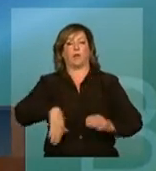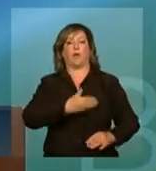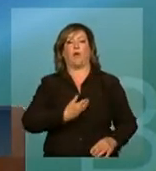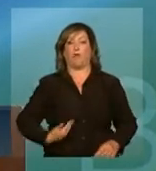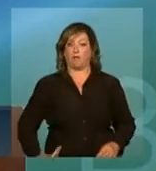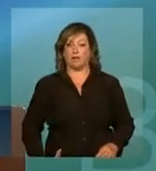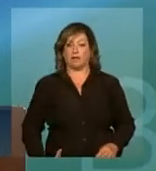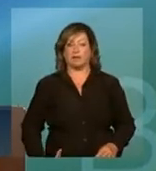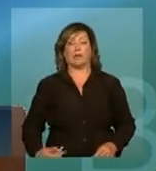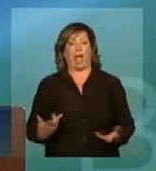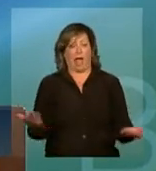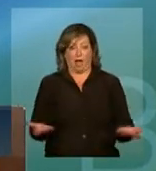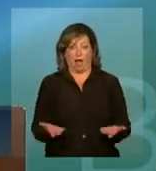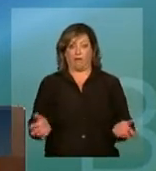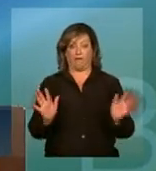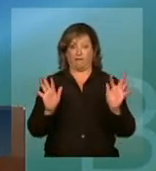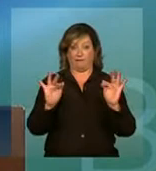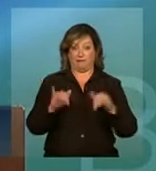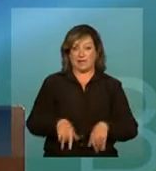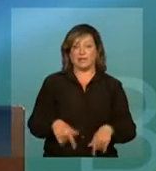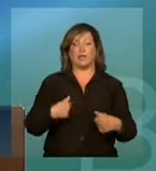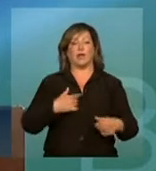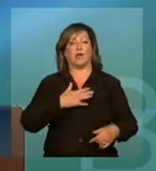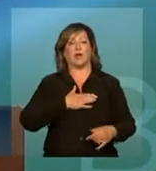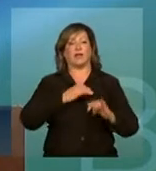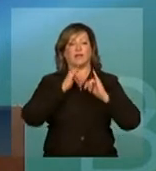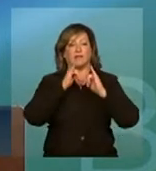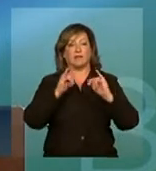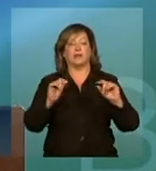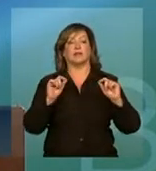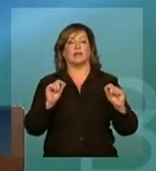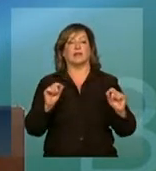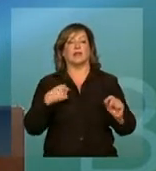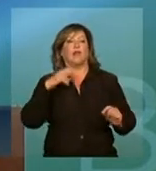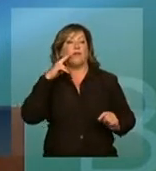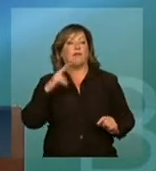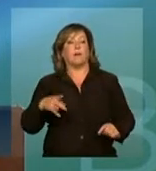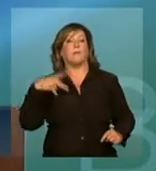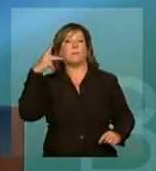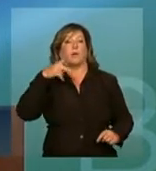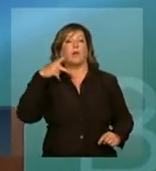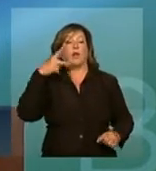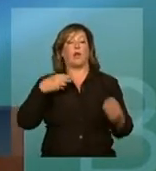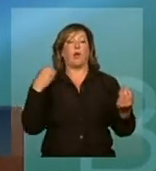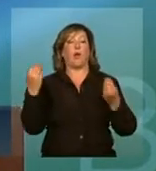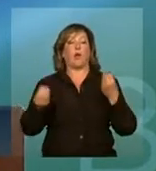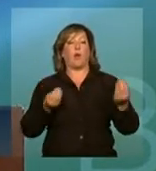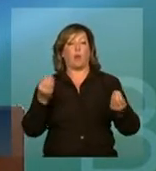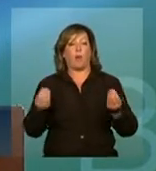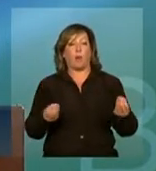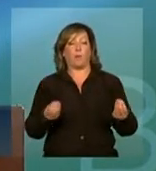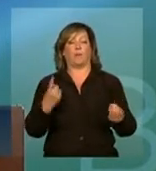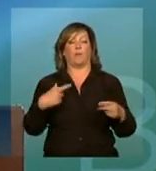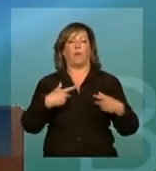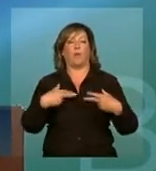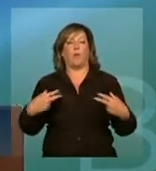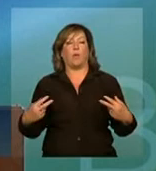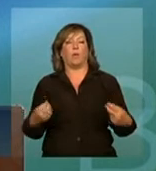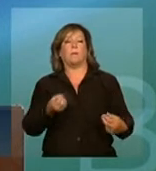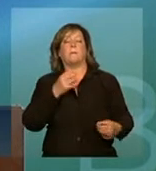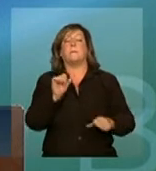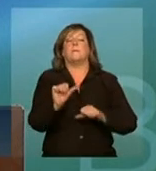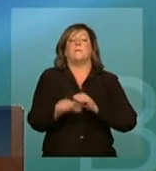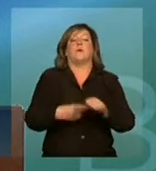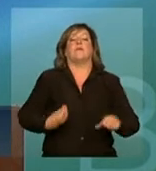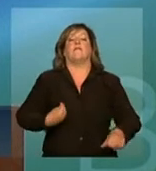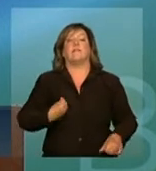governo. Para finalizar, gostaria de dizer que vejo a política como um instrumento efetivo de mudança na vida das